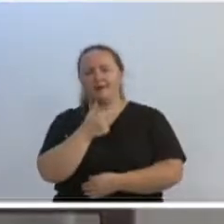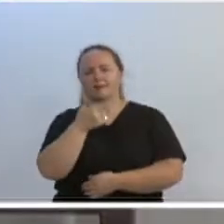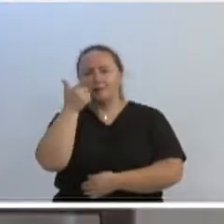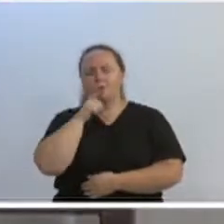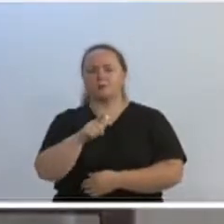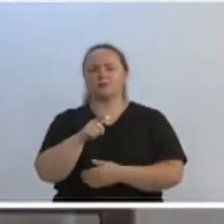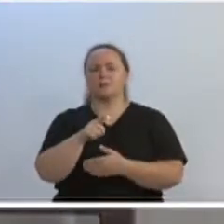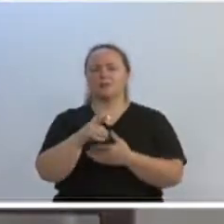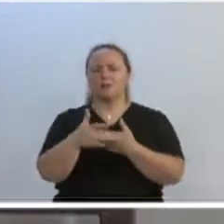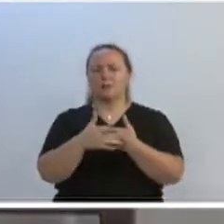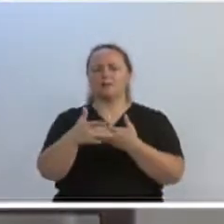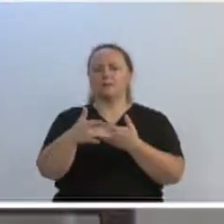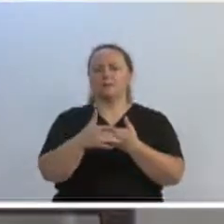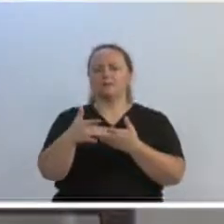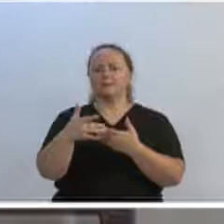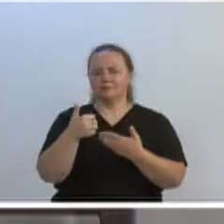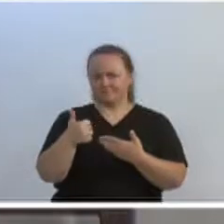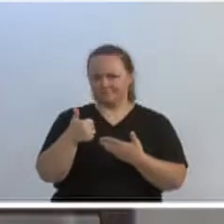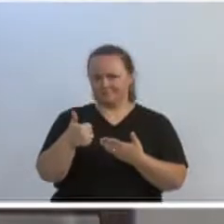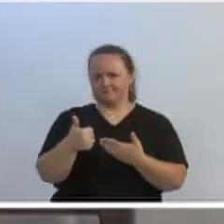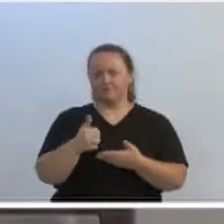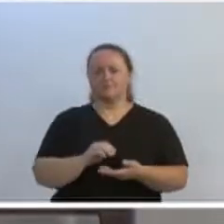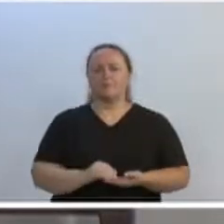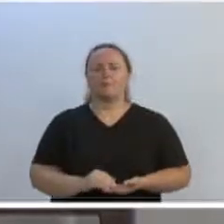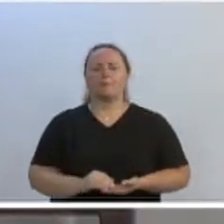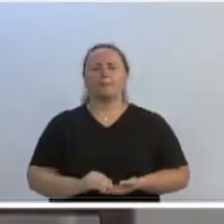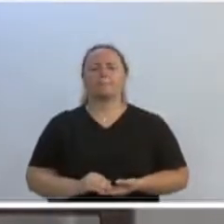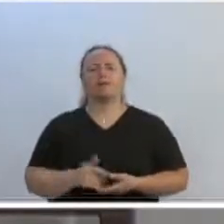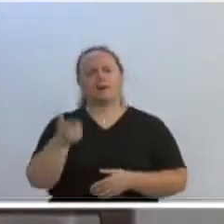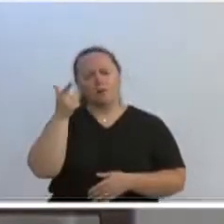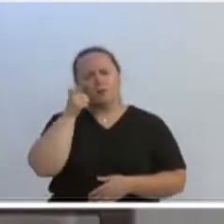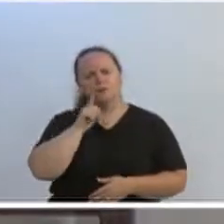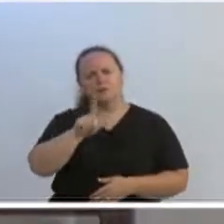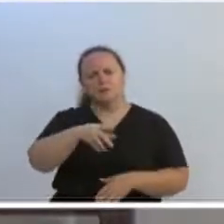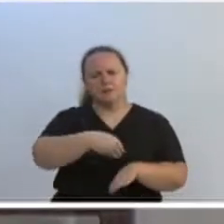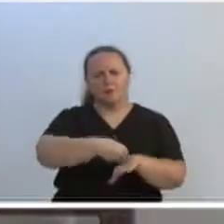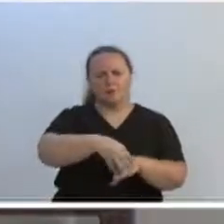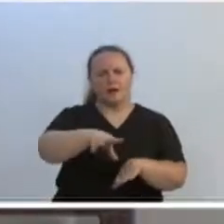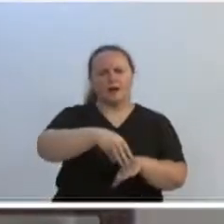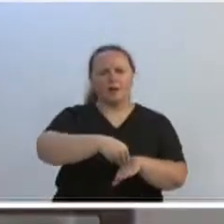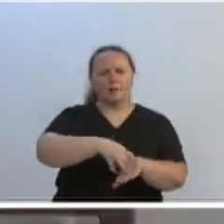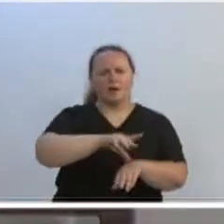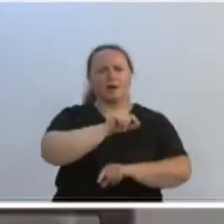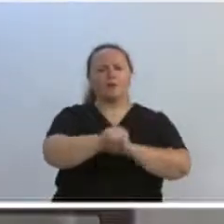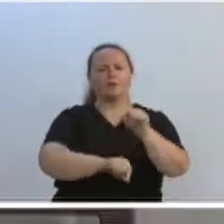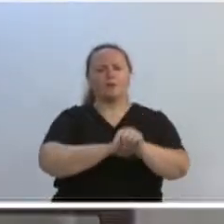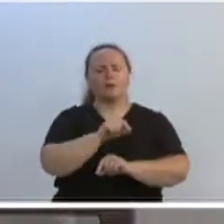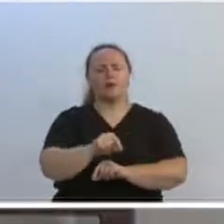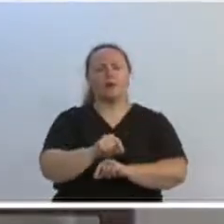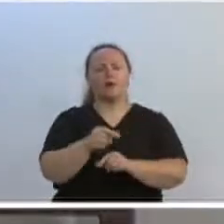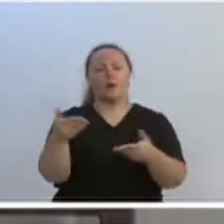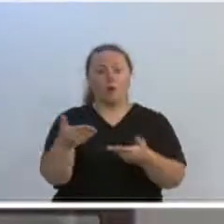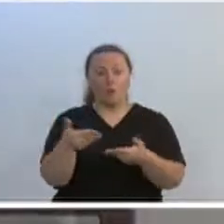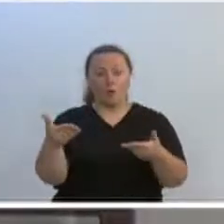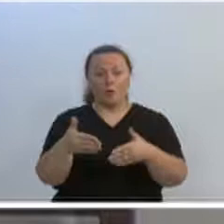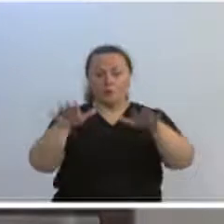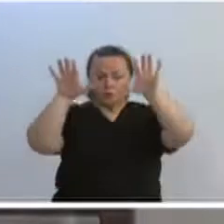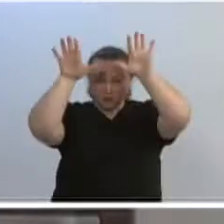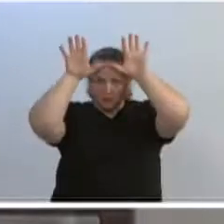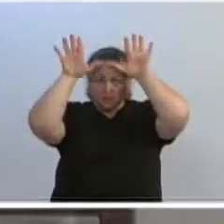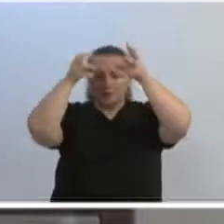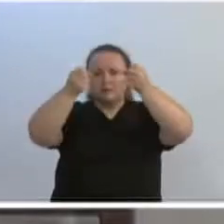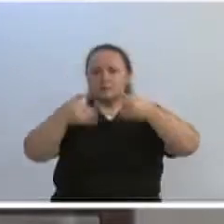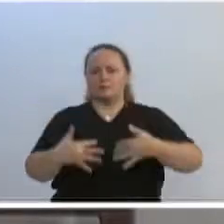que pudesse repassar à comunidade o que os leitores hoje aqui explicar a situação gravíssima